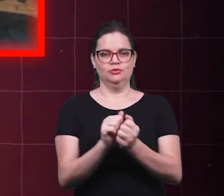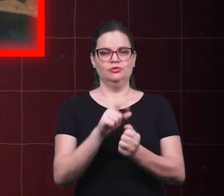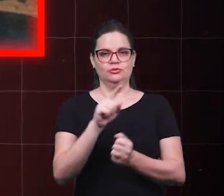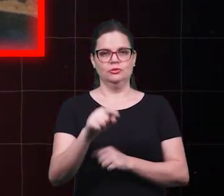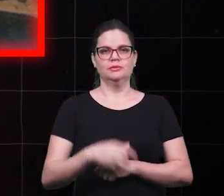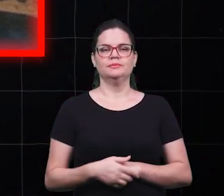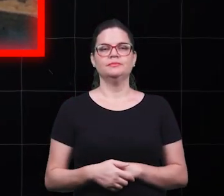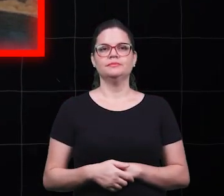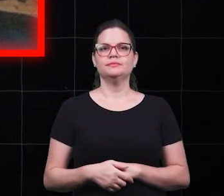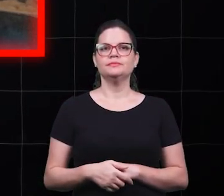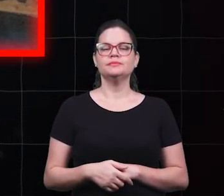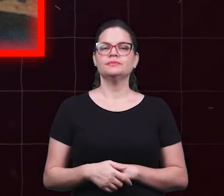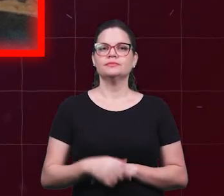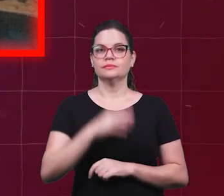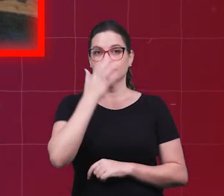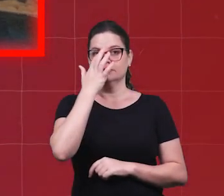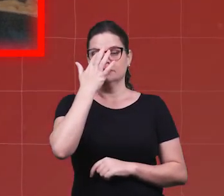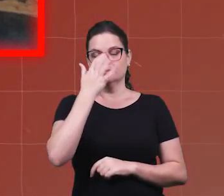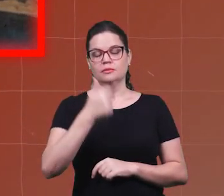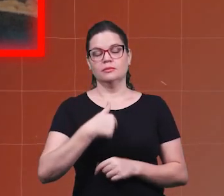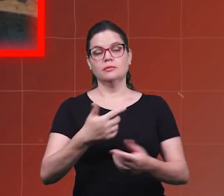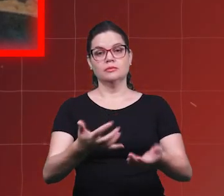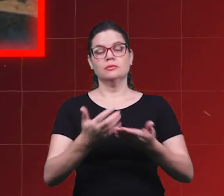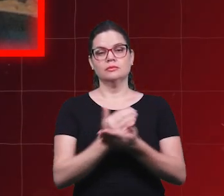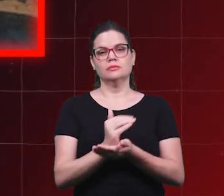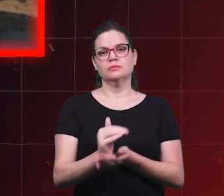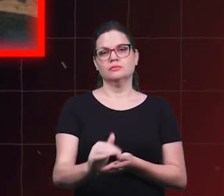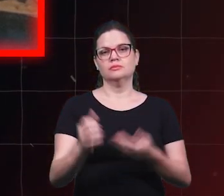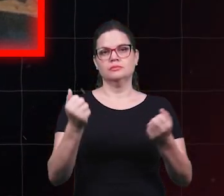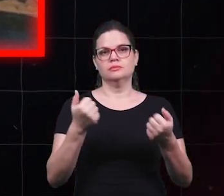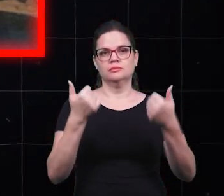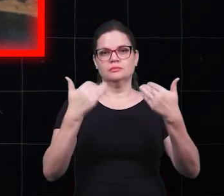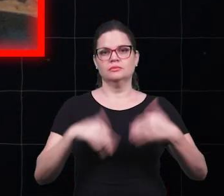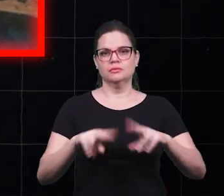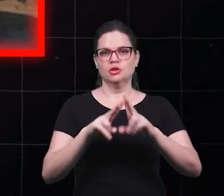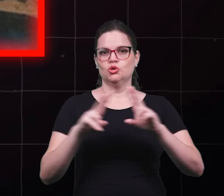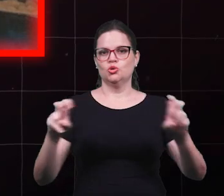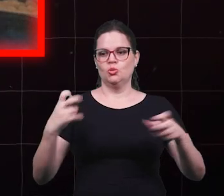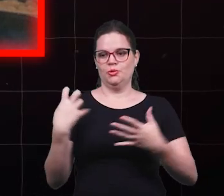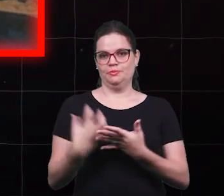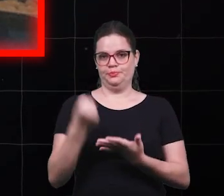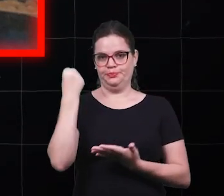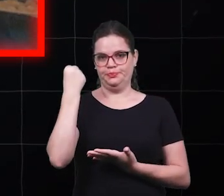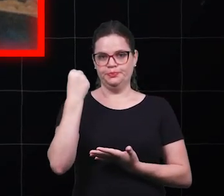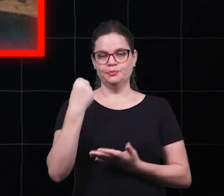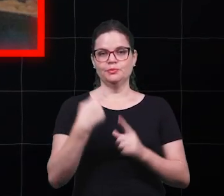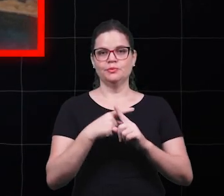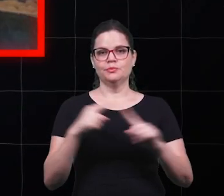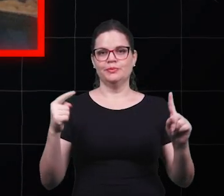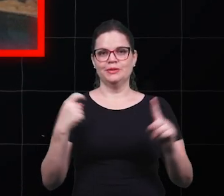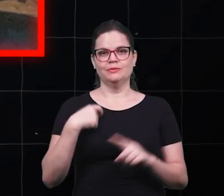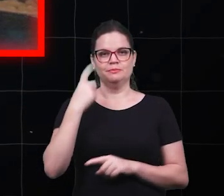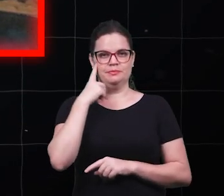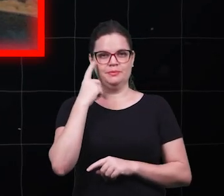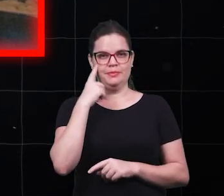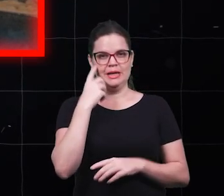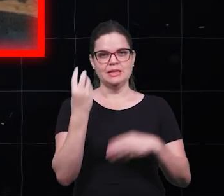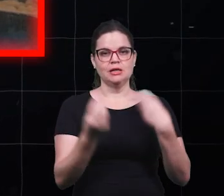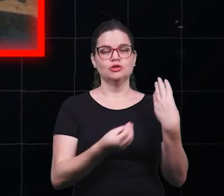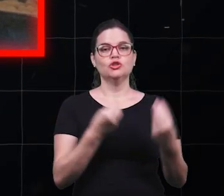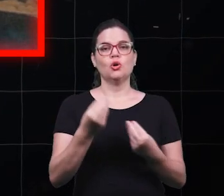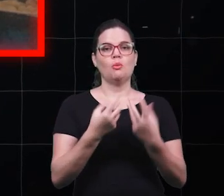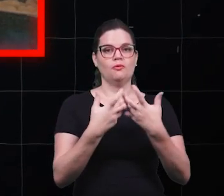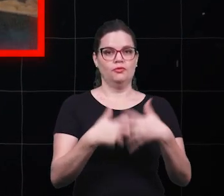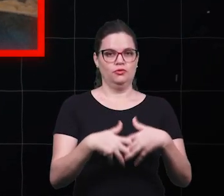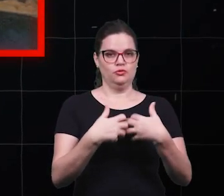Fé. Eu gostaria de iniciar aqui, falando a respeito do arrebatamento, fazendo um pequeno exercício da física